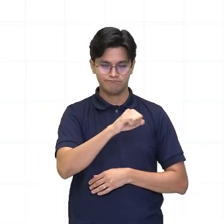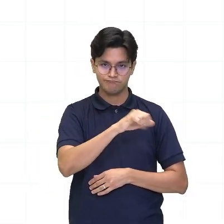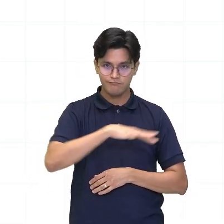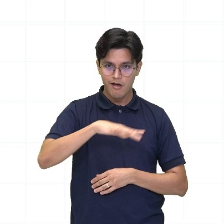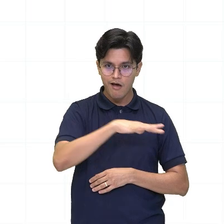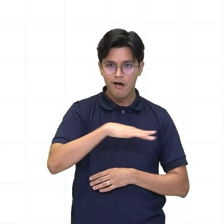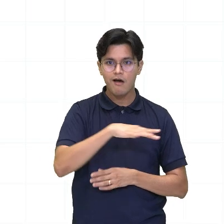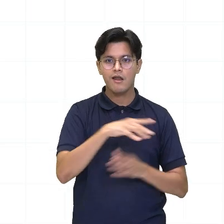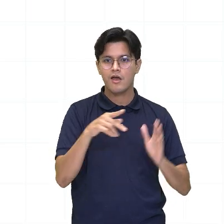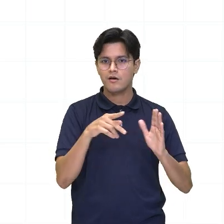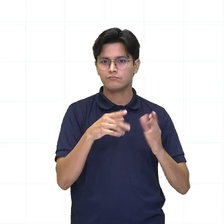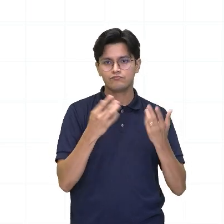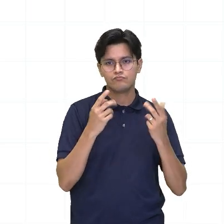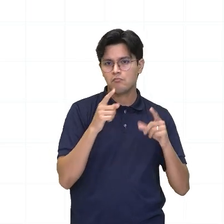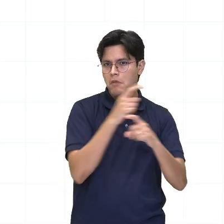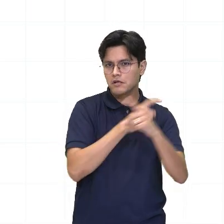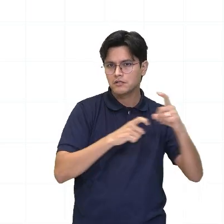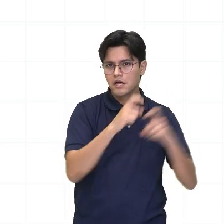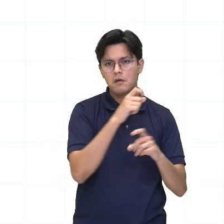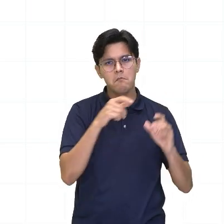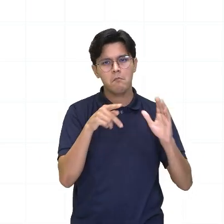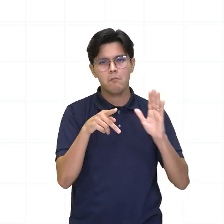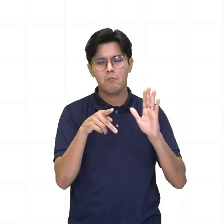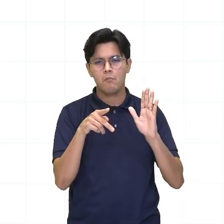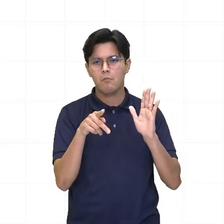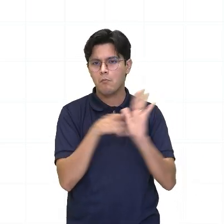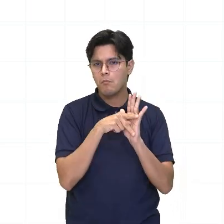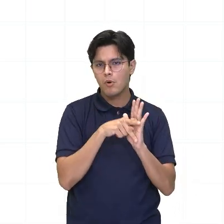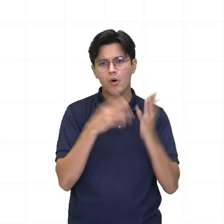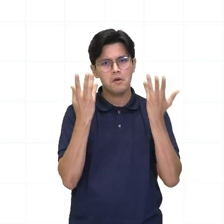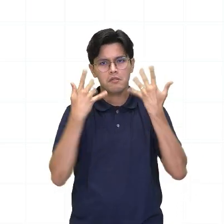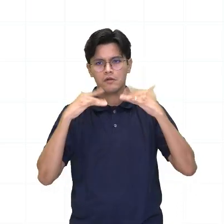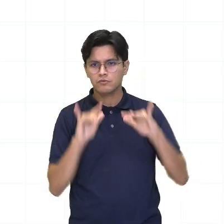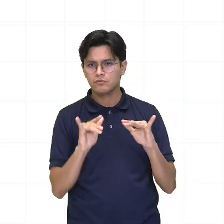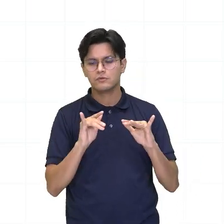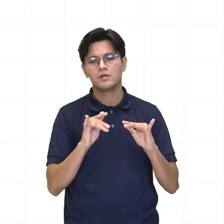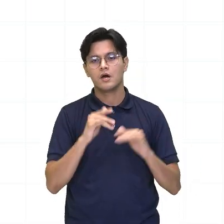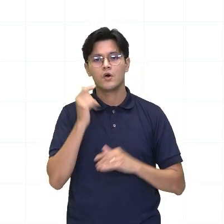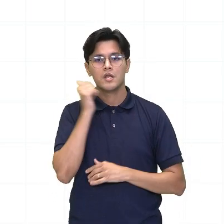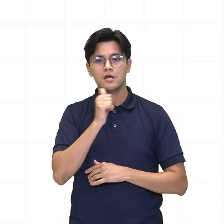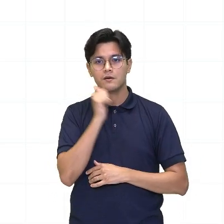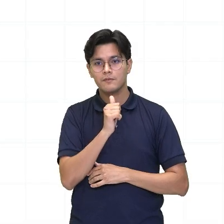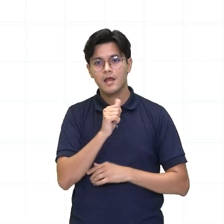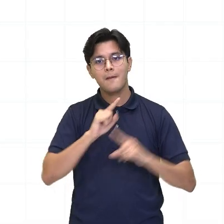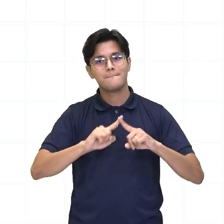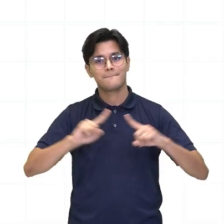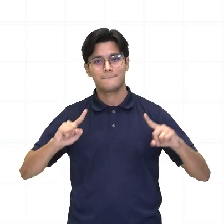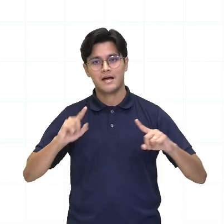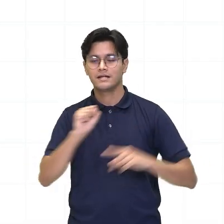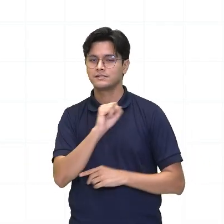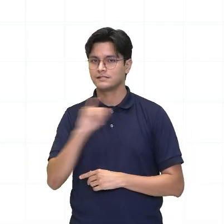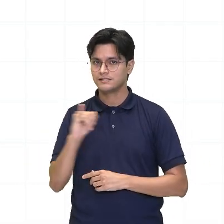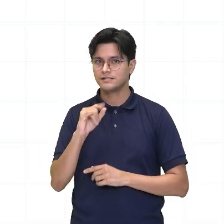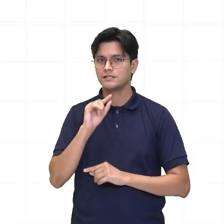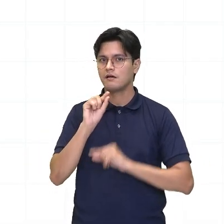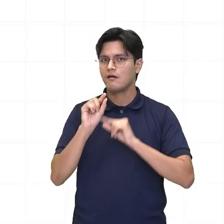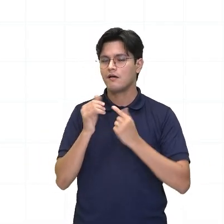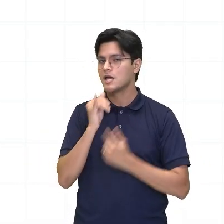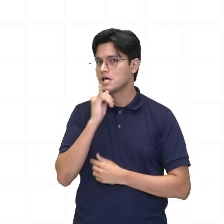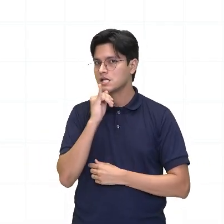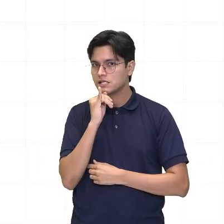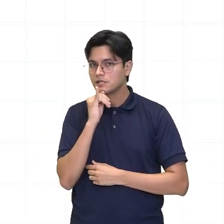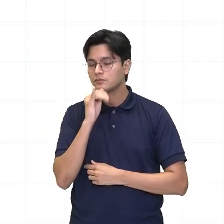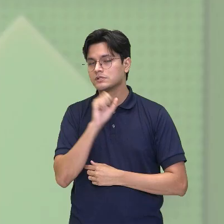se por algum motivo, né, a nossa imunidade ela cai, ela é reduzida, sofre ali alguma